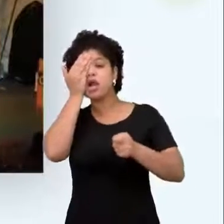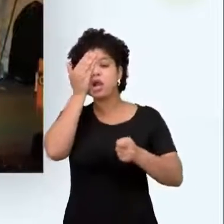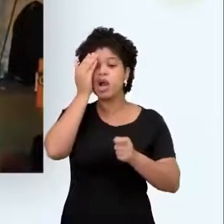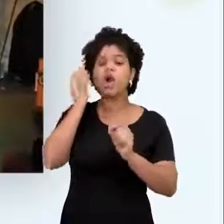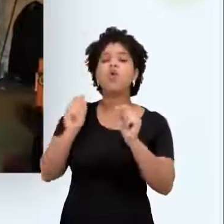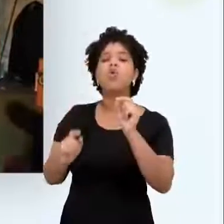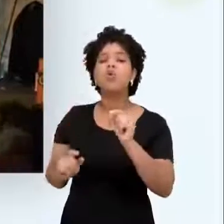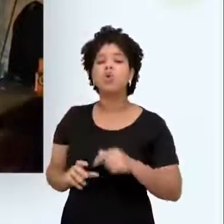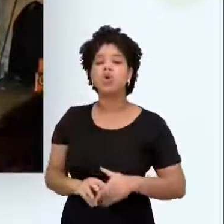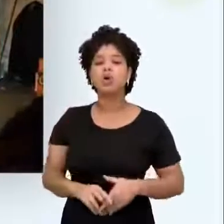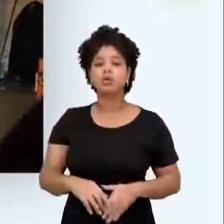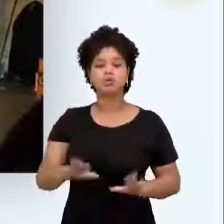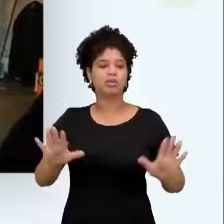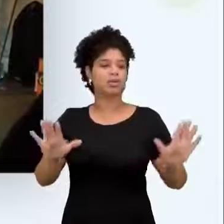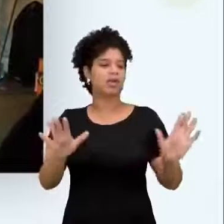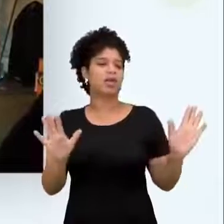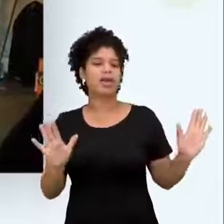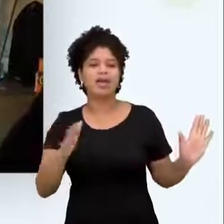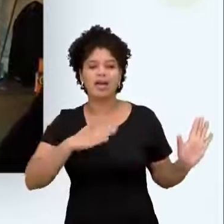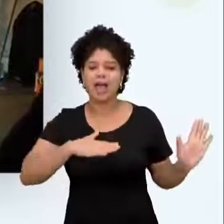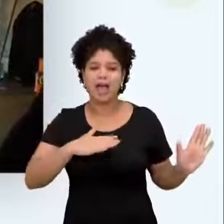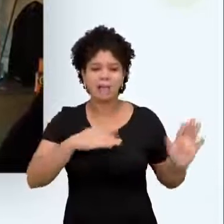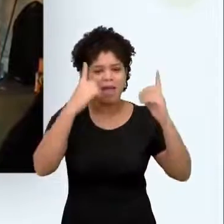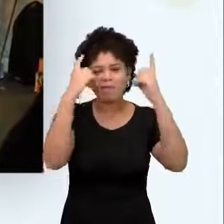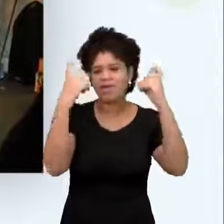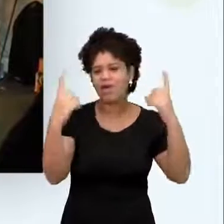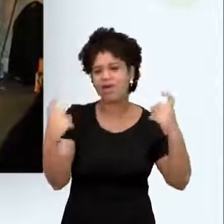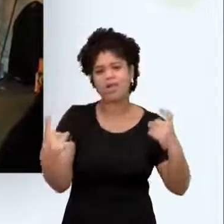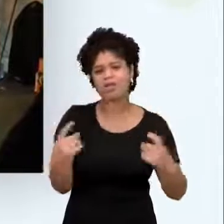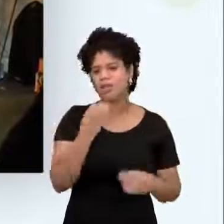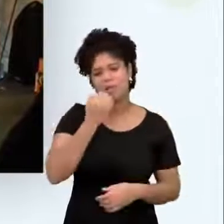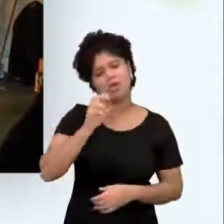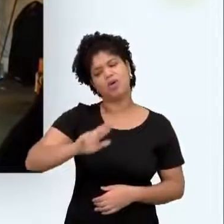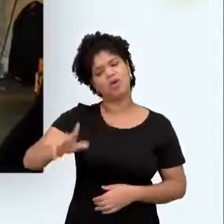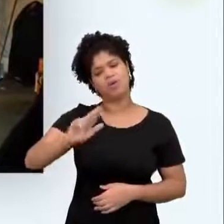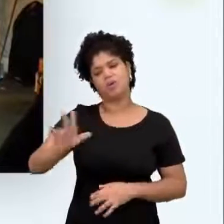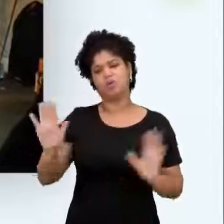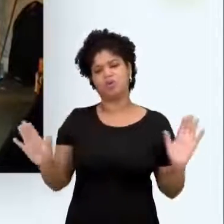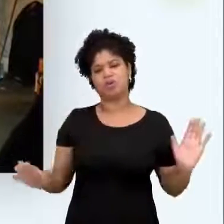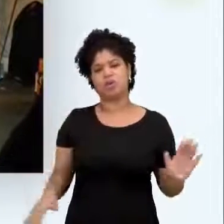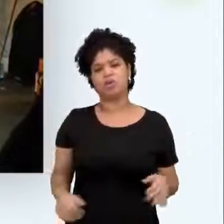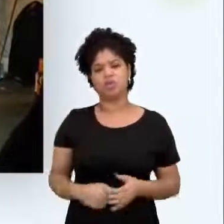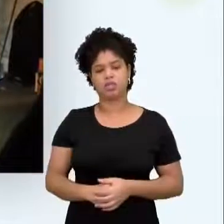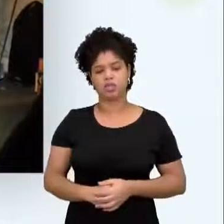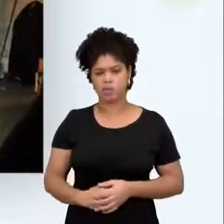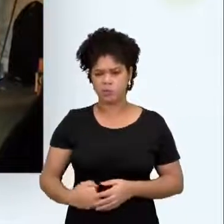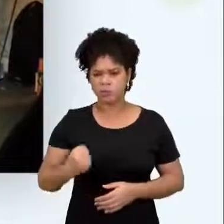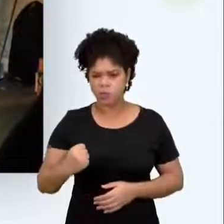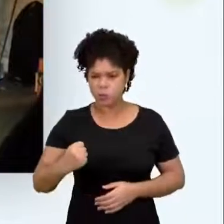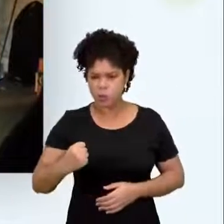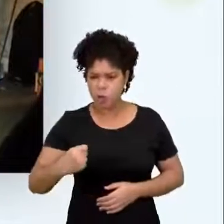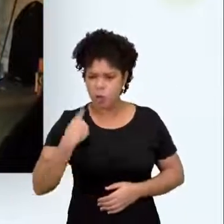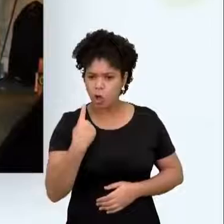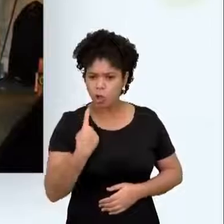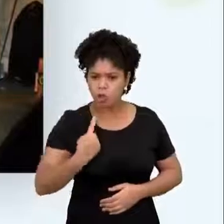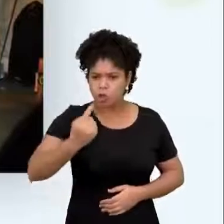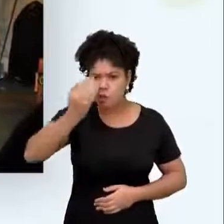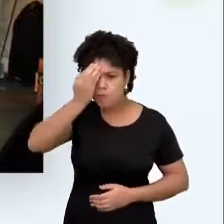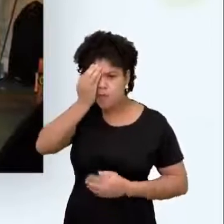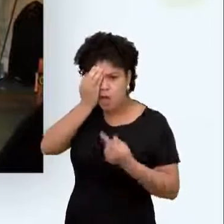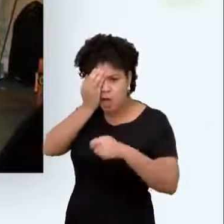Não! Espere! A violência não é o melhor caminho. Mas como assim? Nós somos